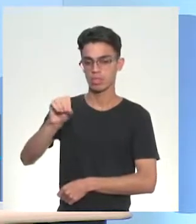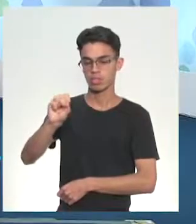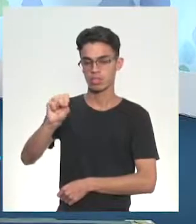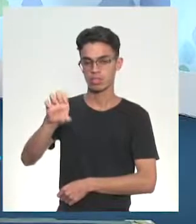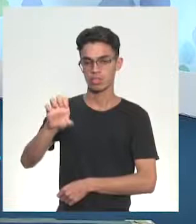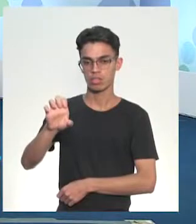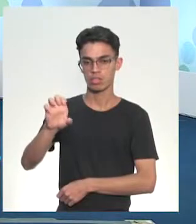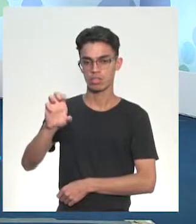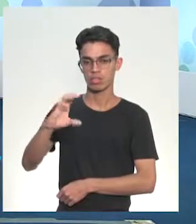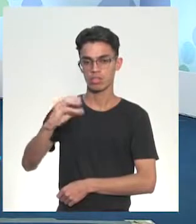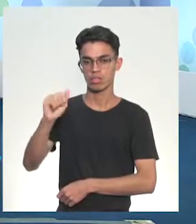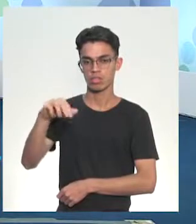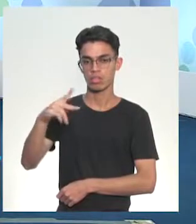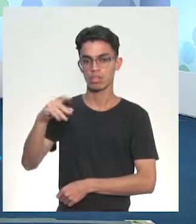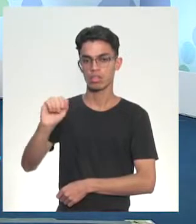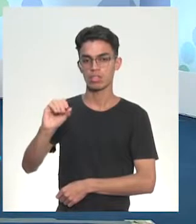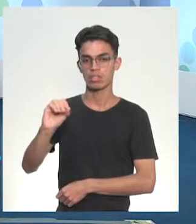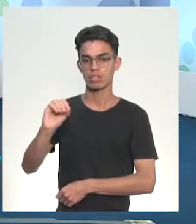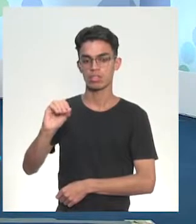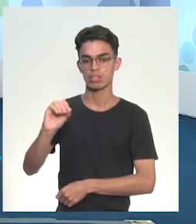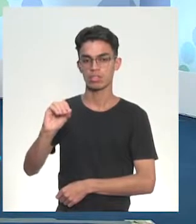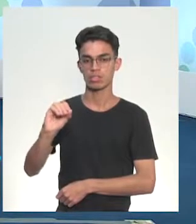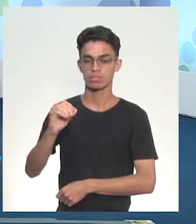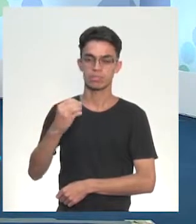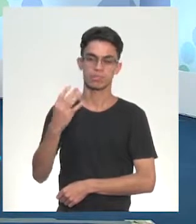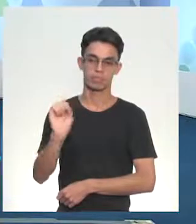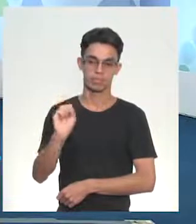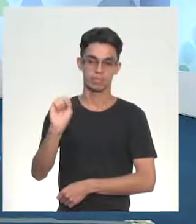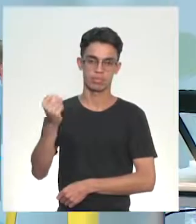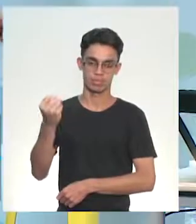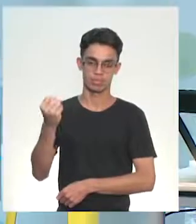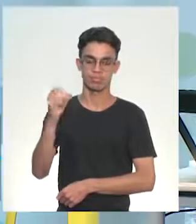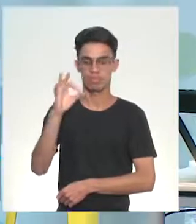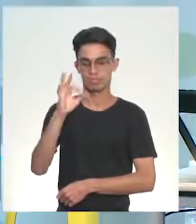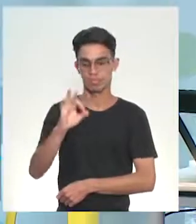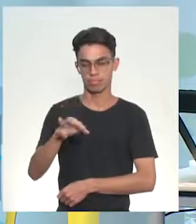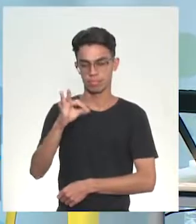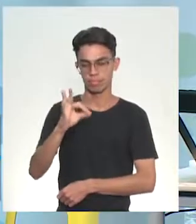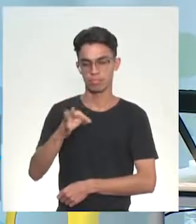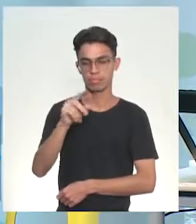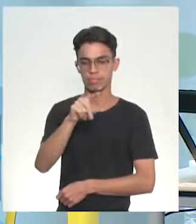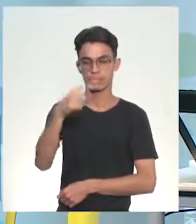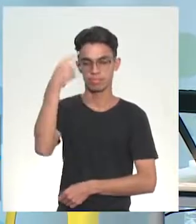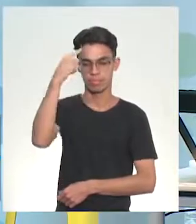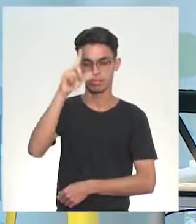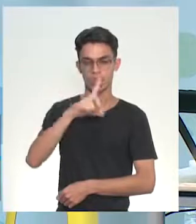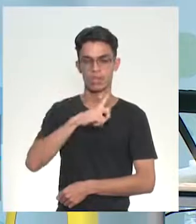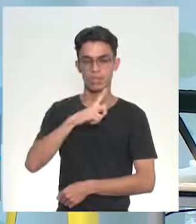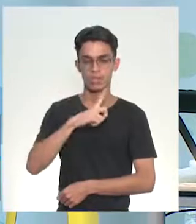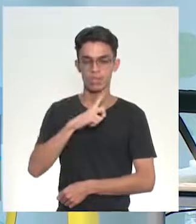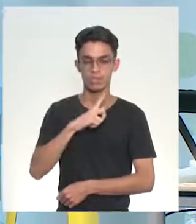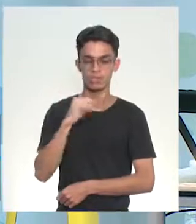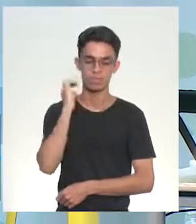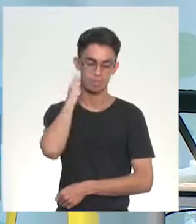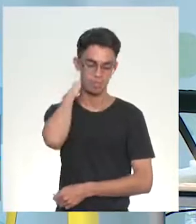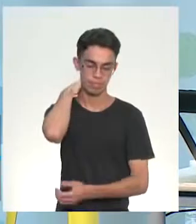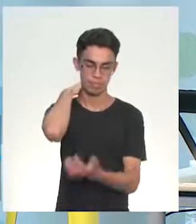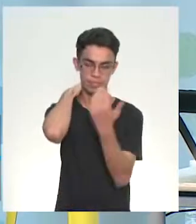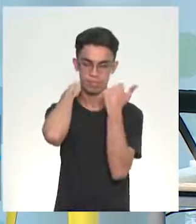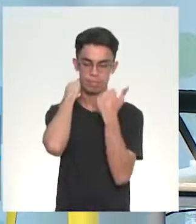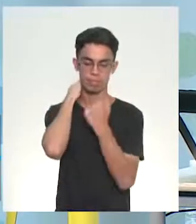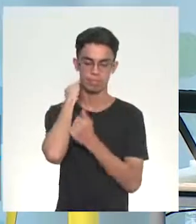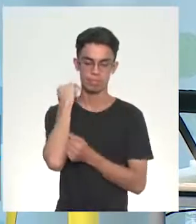Inês, a nota é 8? É 8, sim. Bom, como sempre, você está com dúvida ainda? Então, vem comigo,